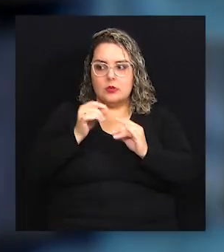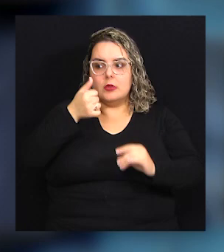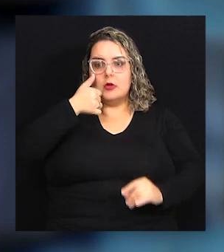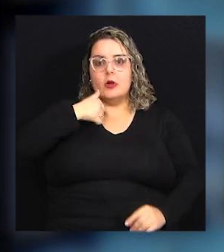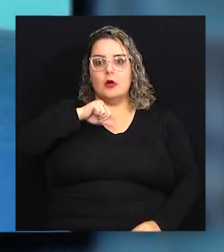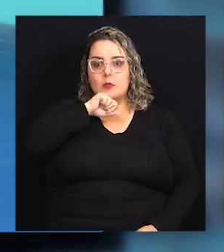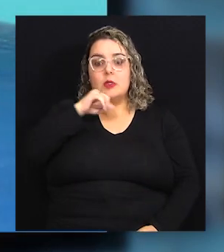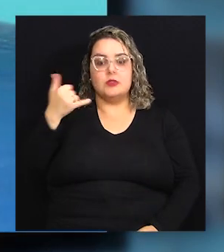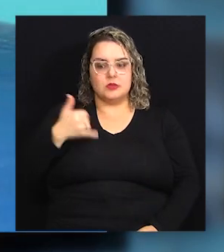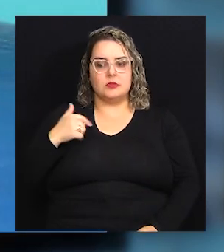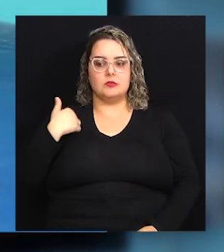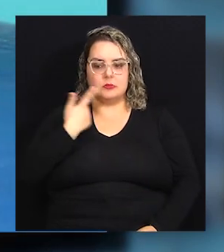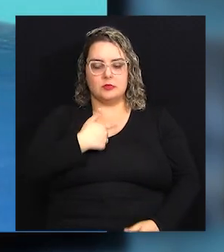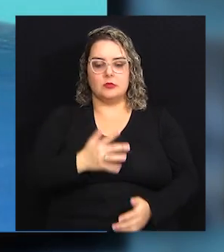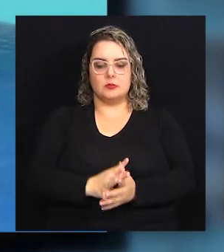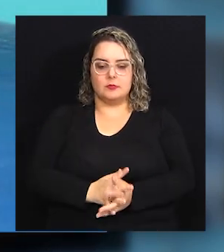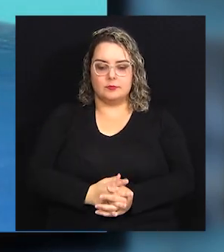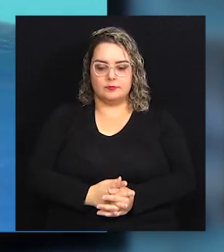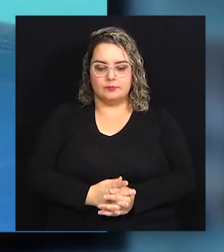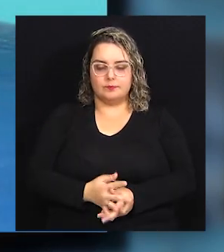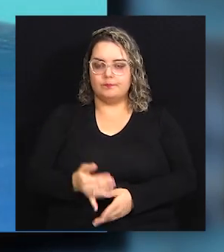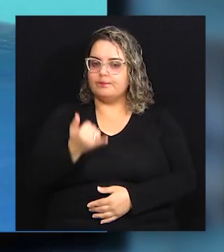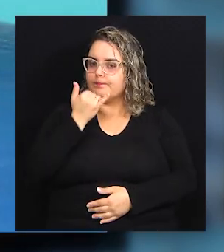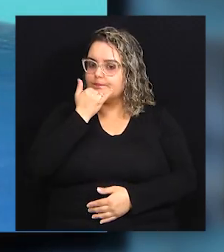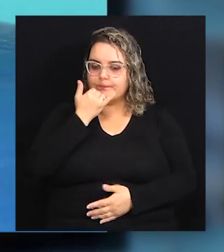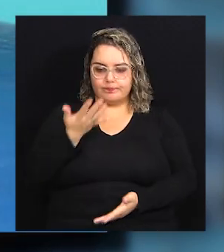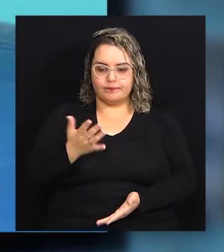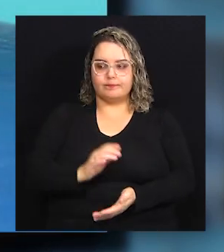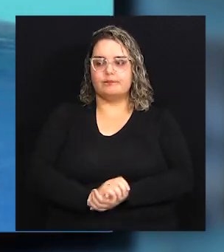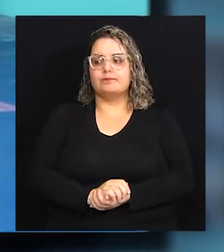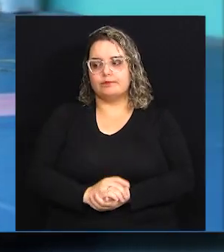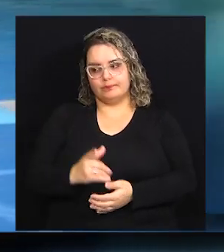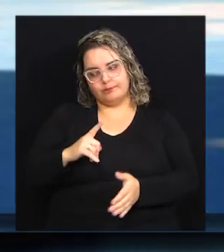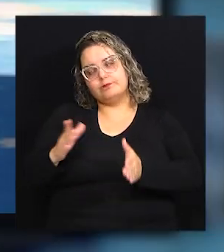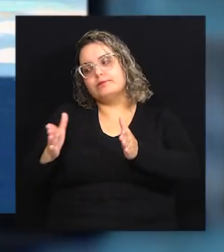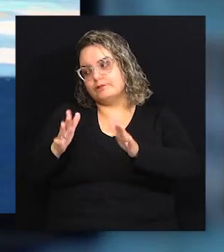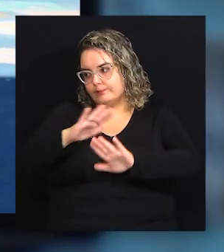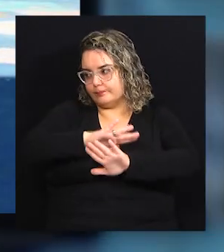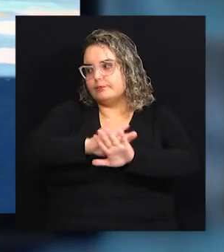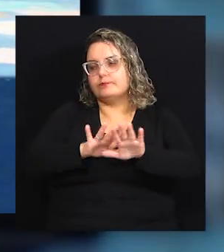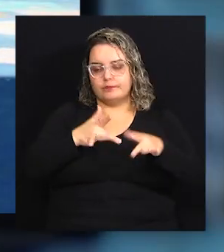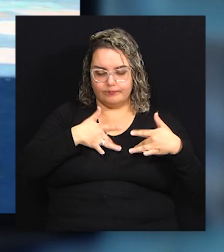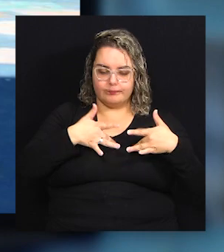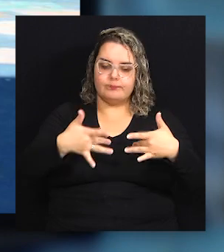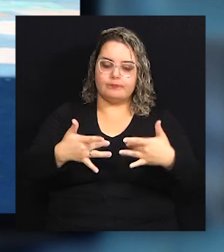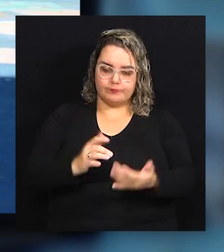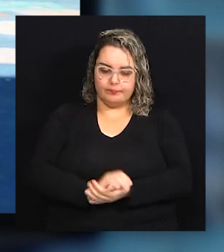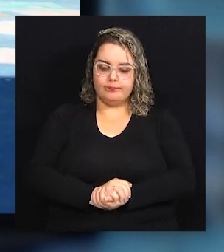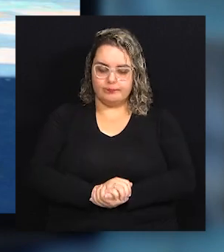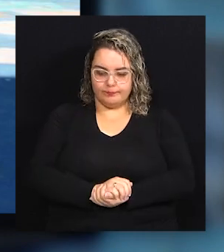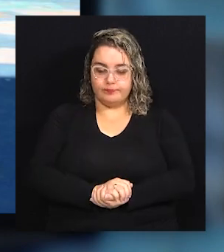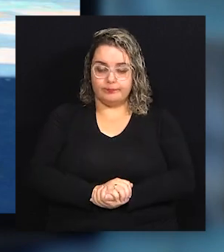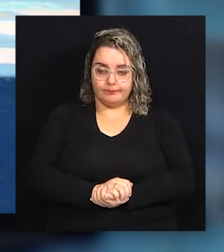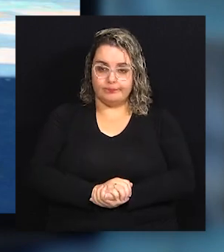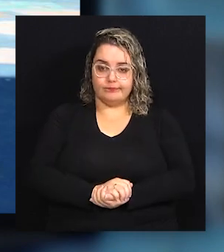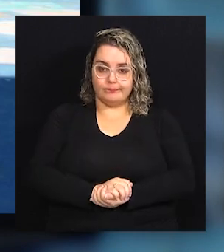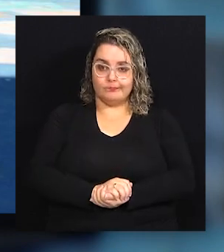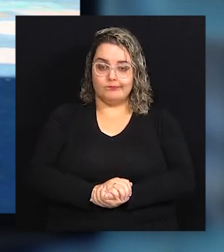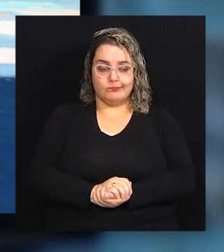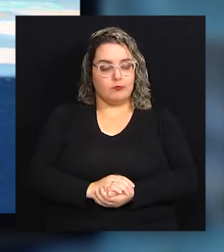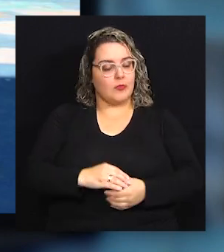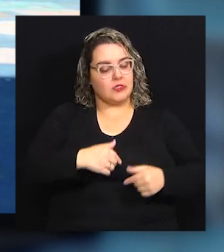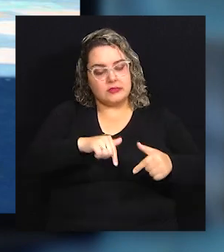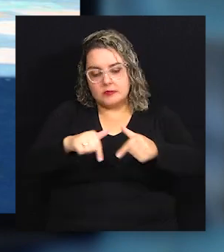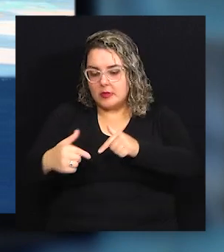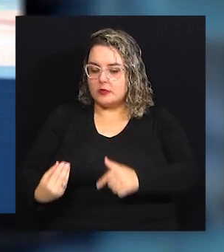mãe disse para nós... Desculpa. Tem esses momentos no Mãos Solidárias que a gente